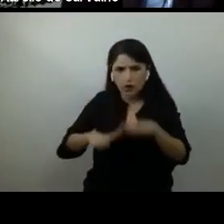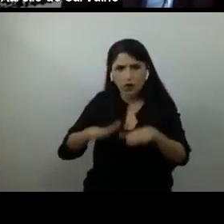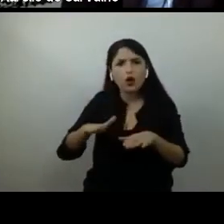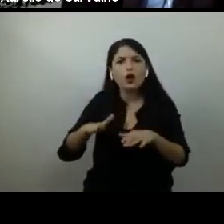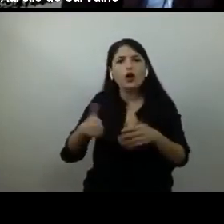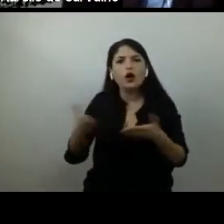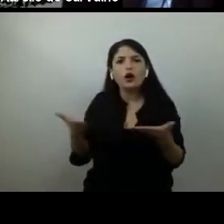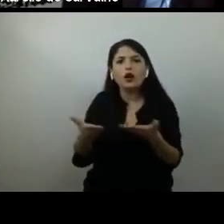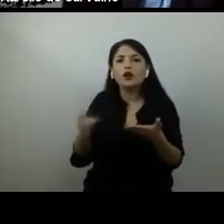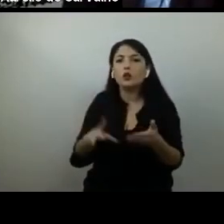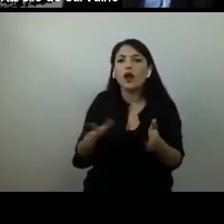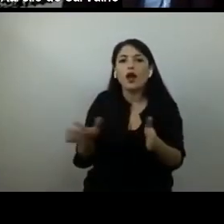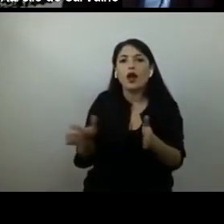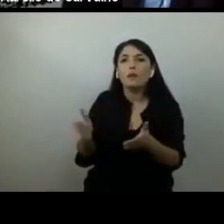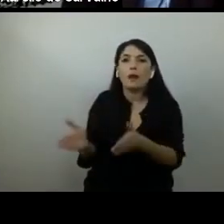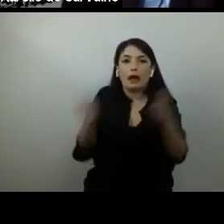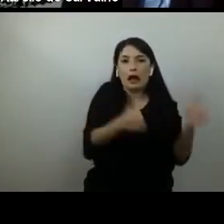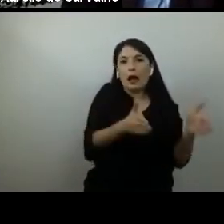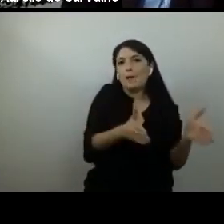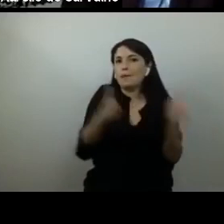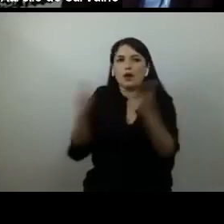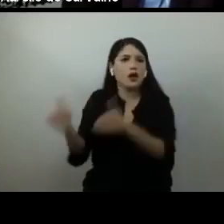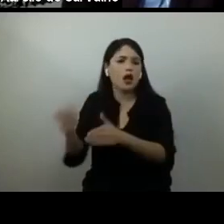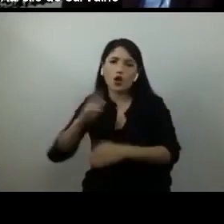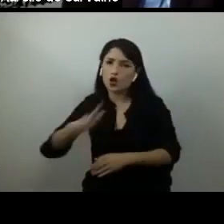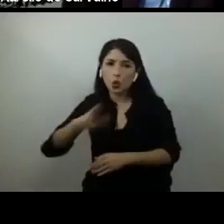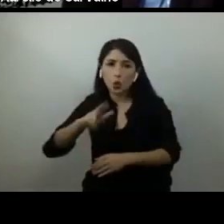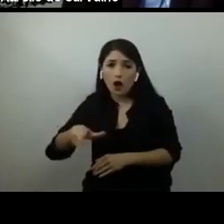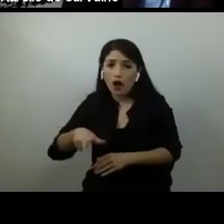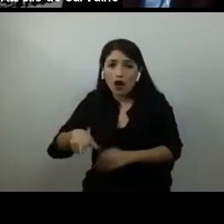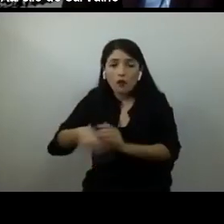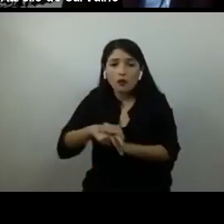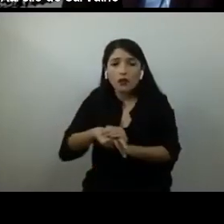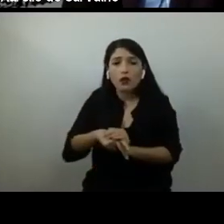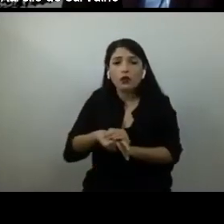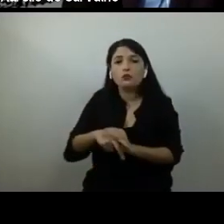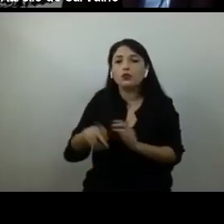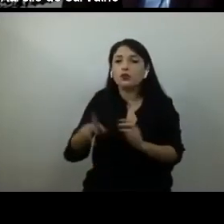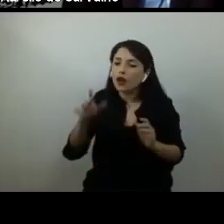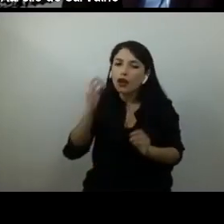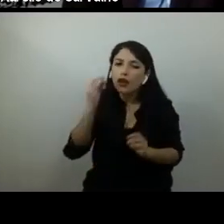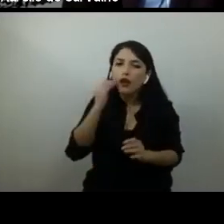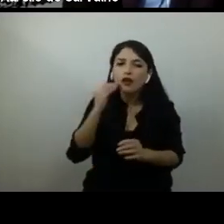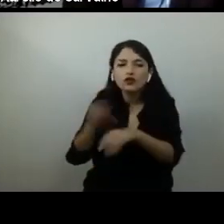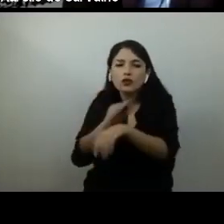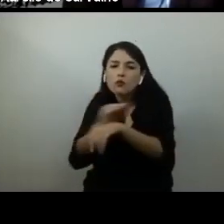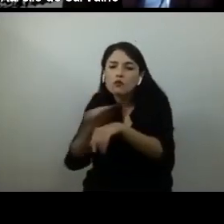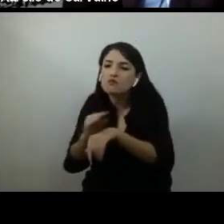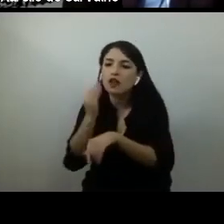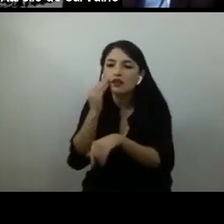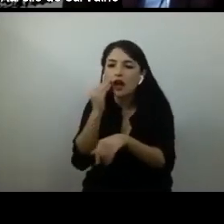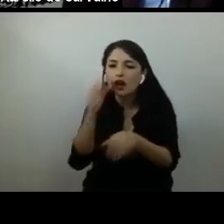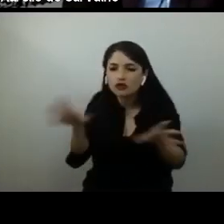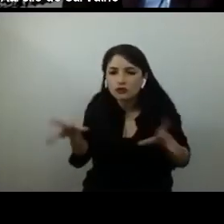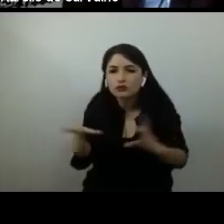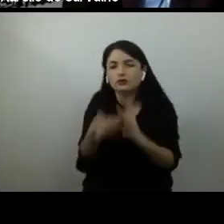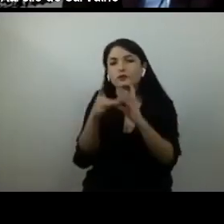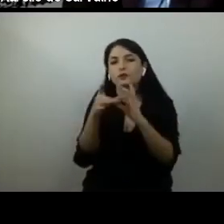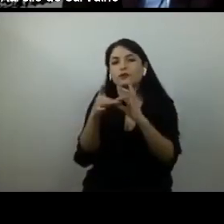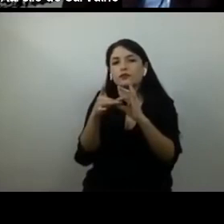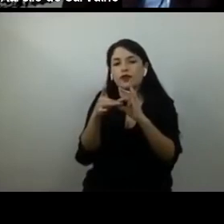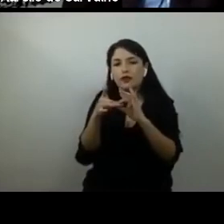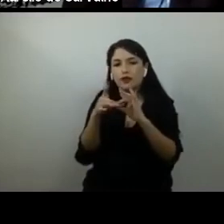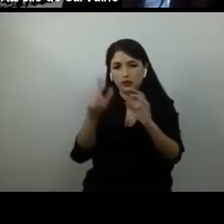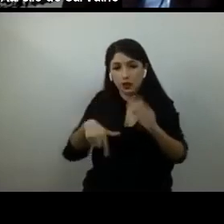política partidária, ela é uma entidade por natureza de convergência, diria até de centro, e ela necessariamente